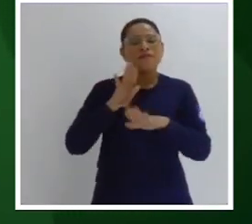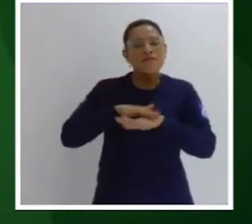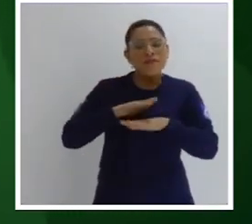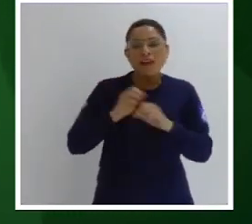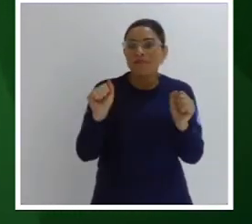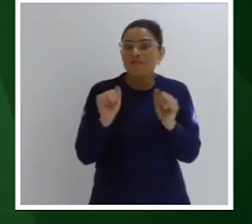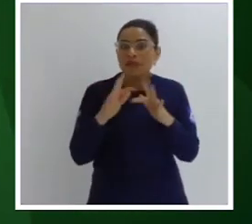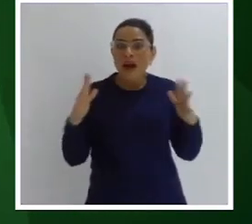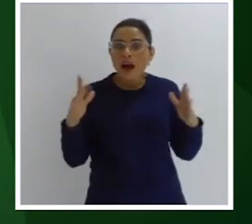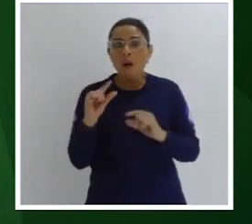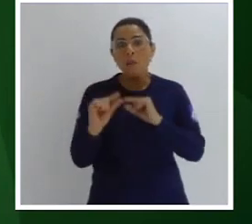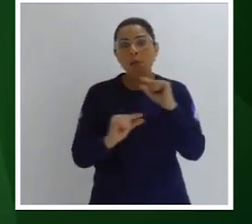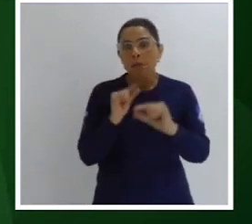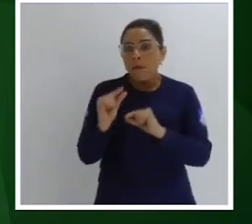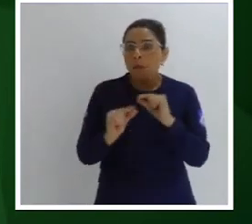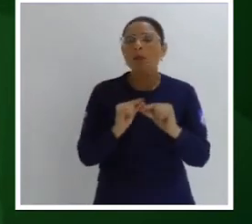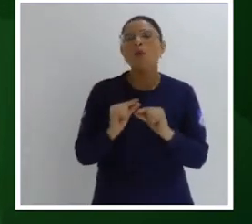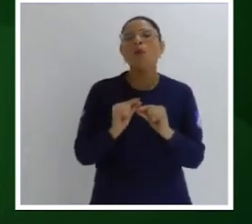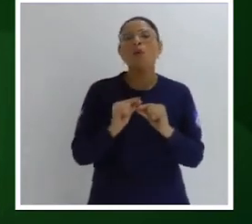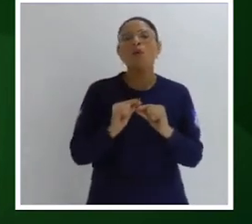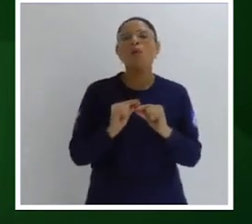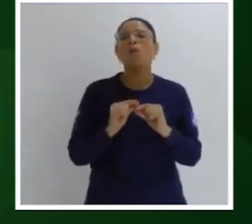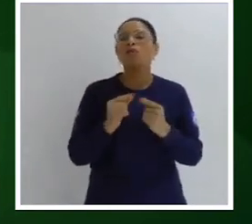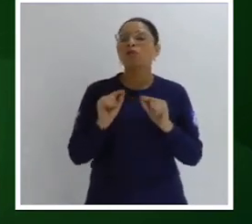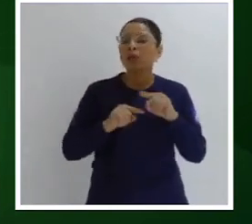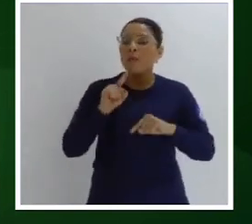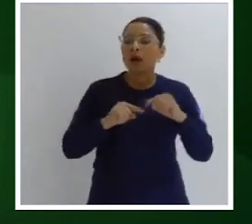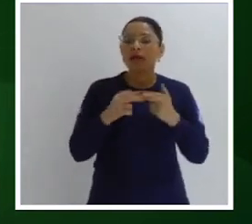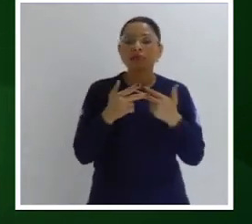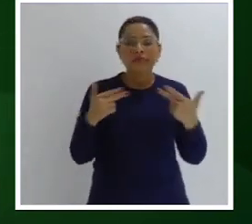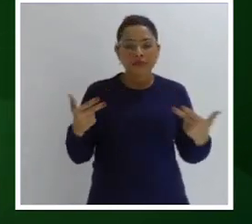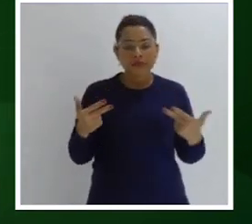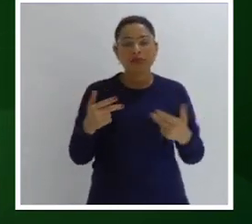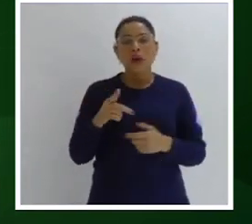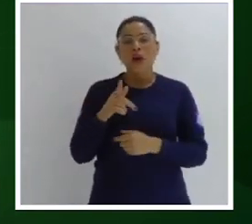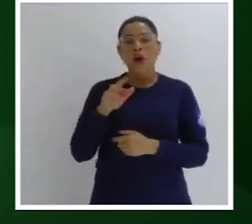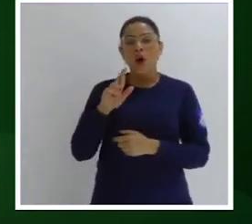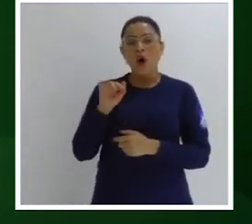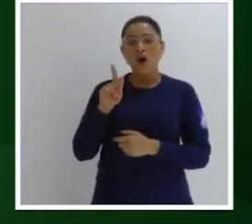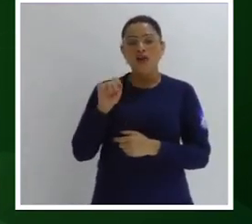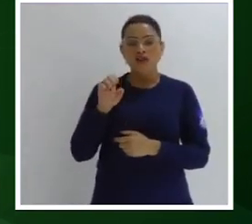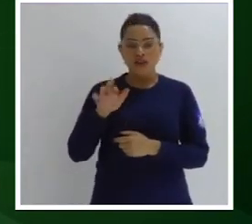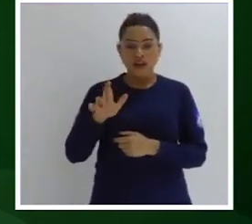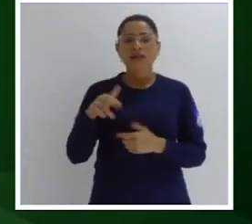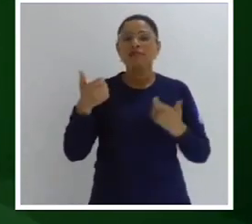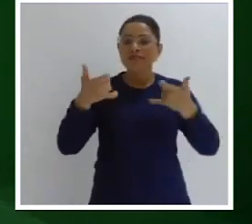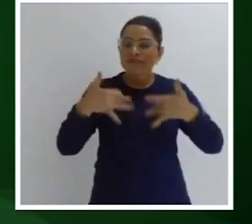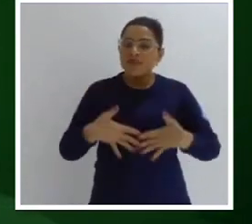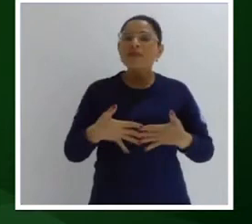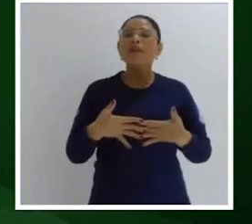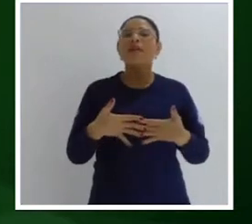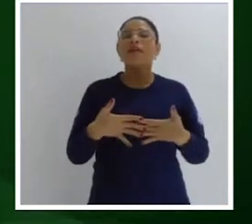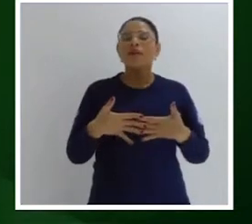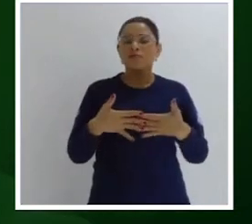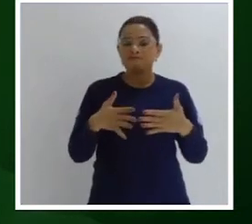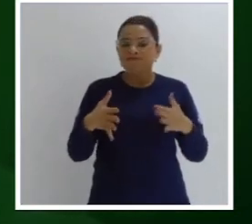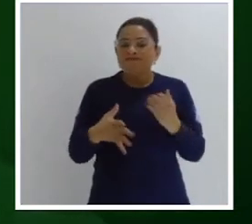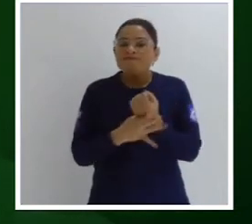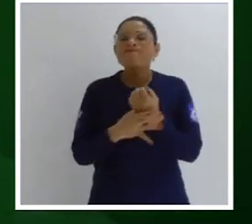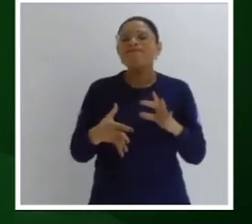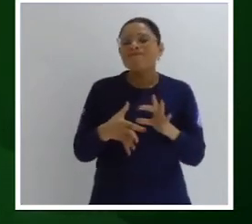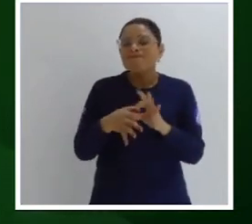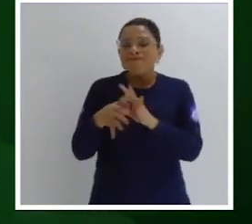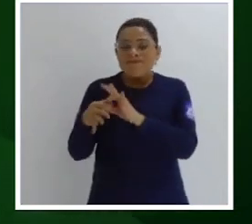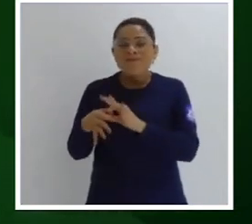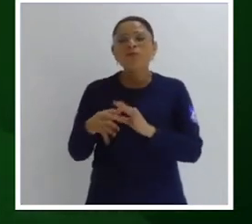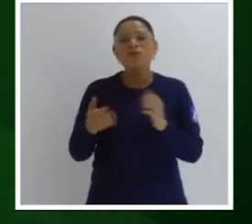com tão poucos recursos o Roger aqui fala que a rede protetiva tem que atuar em conjunto